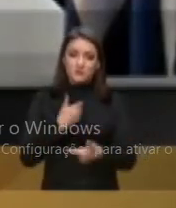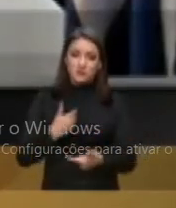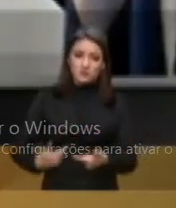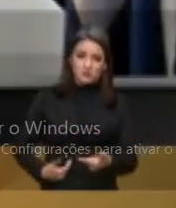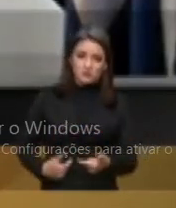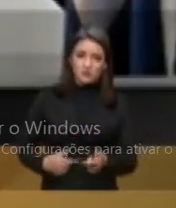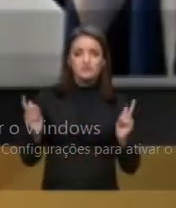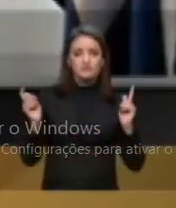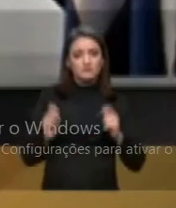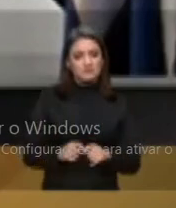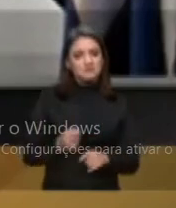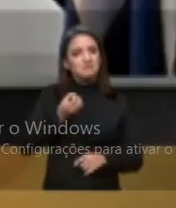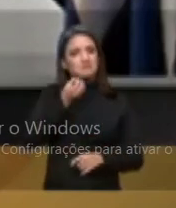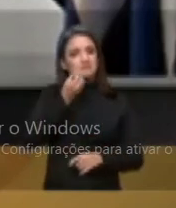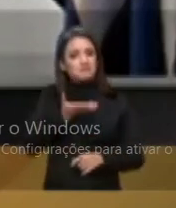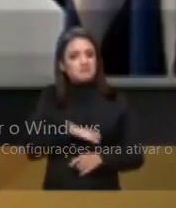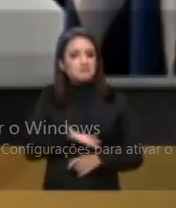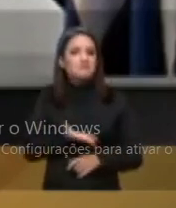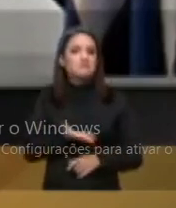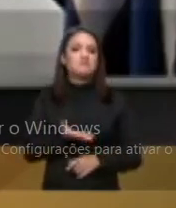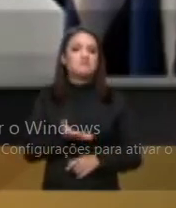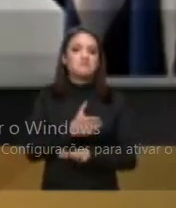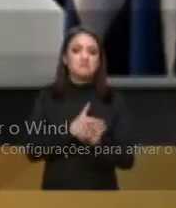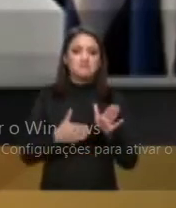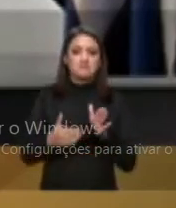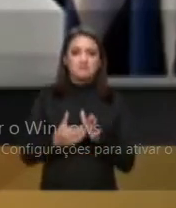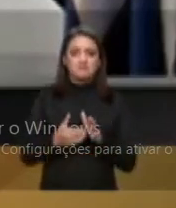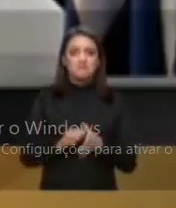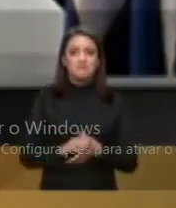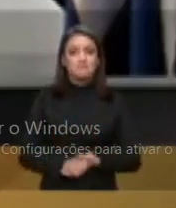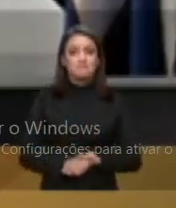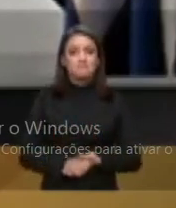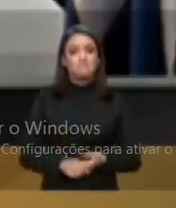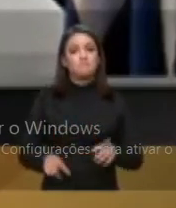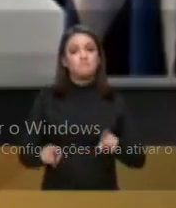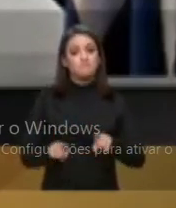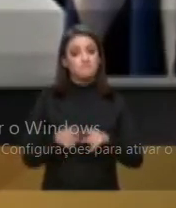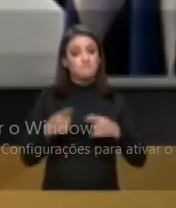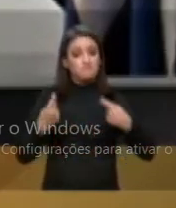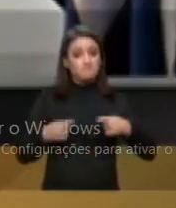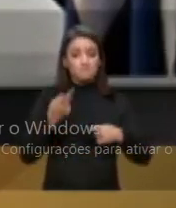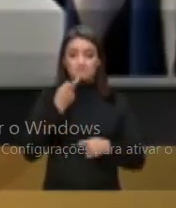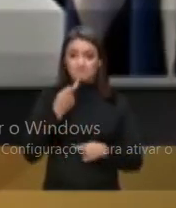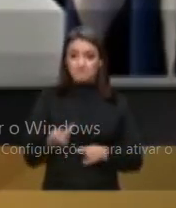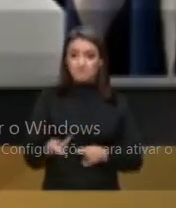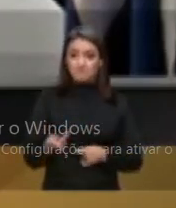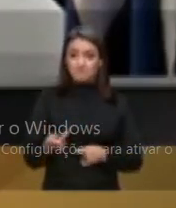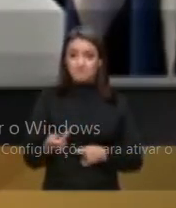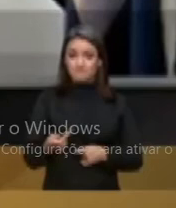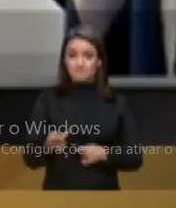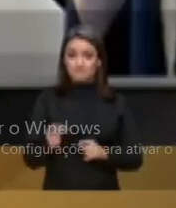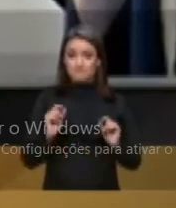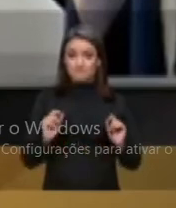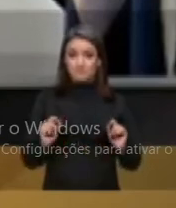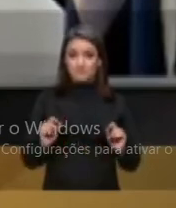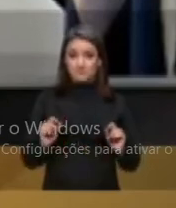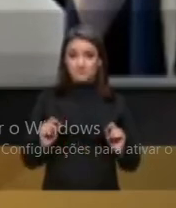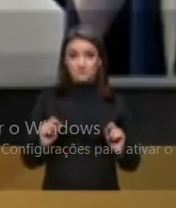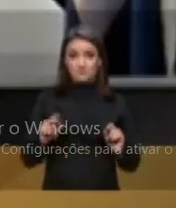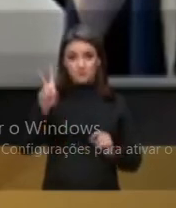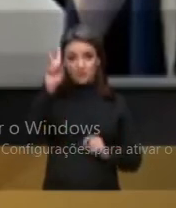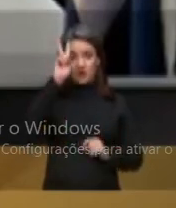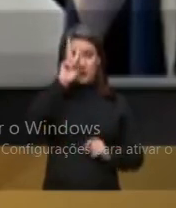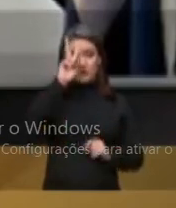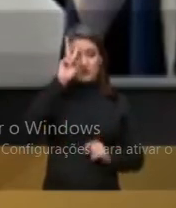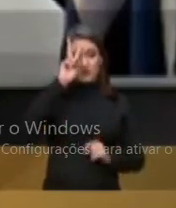públicas necessárias para o bem-estar de todos. Não é demais registrar que precisamos,